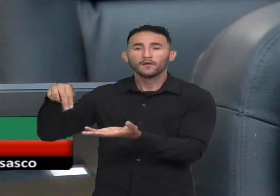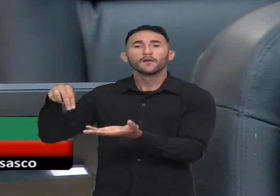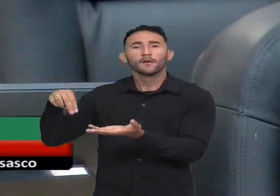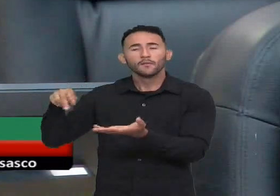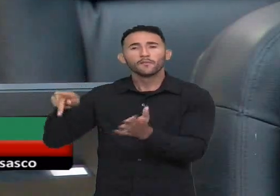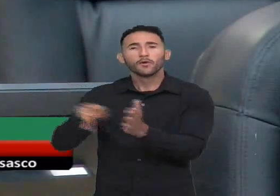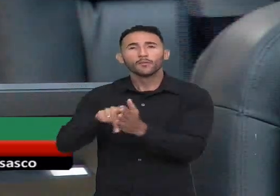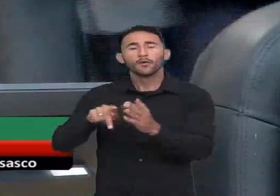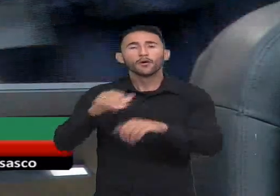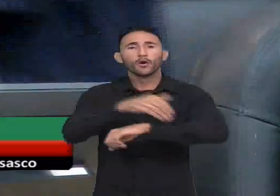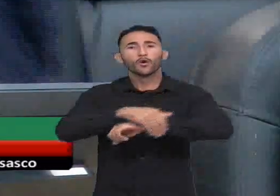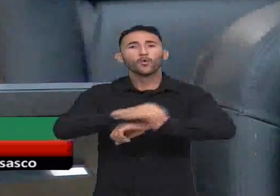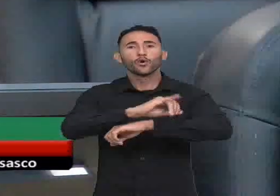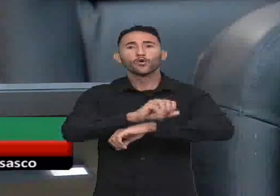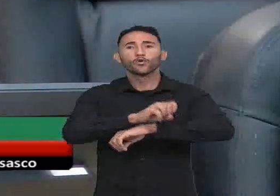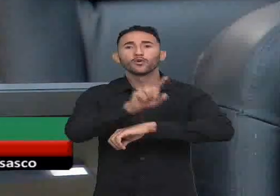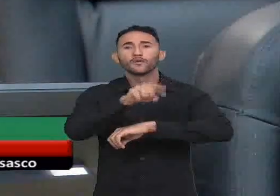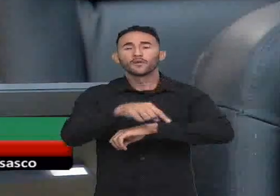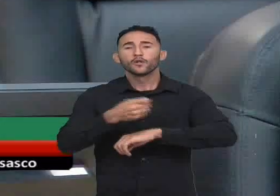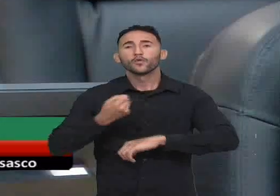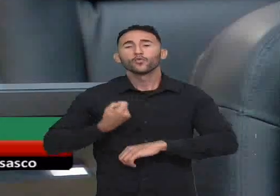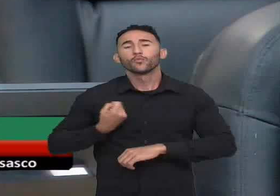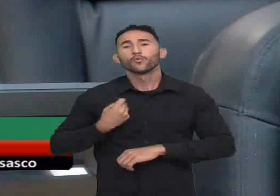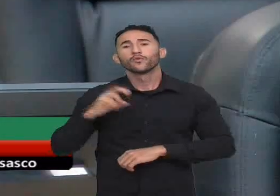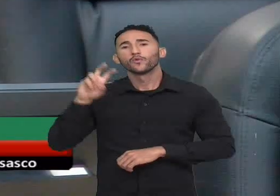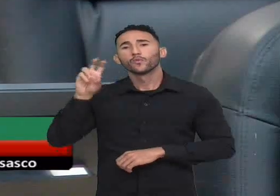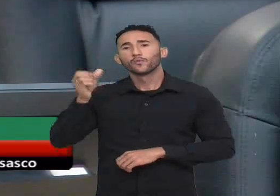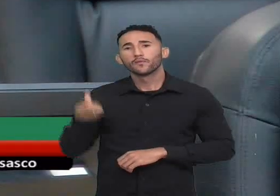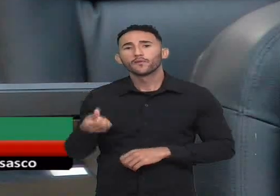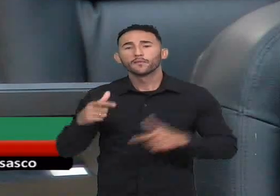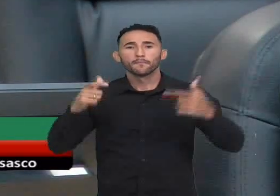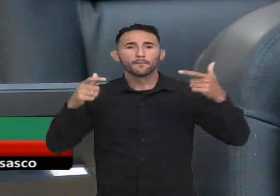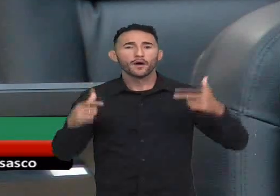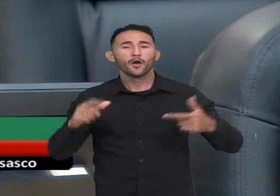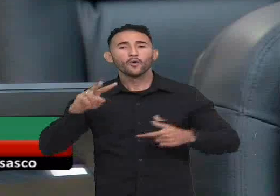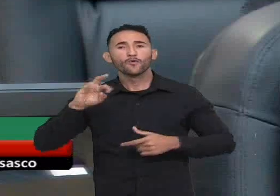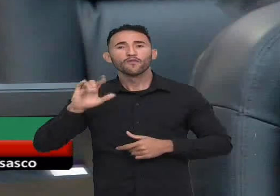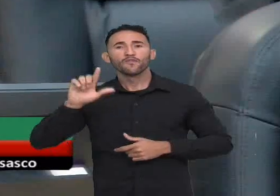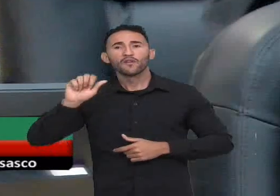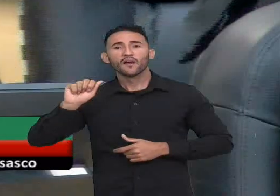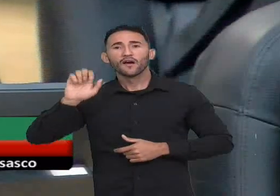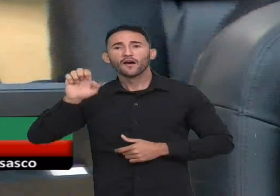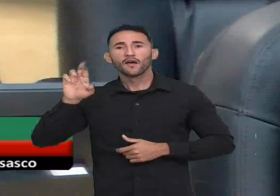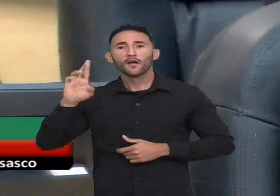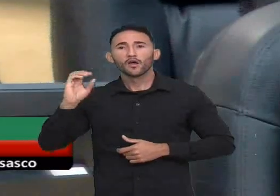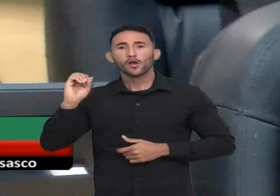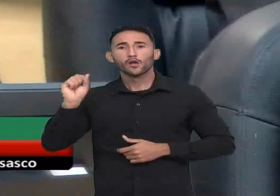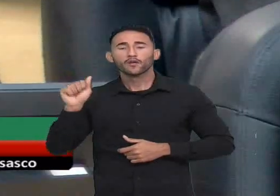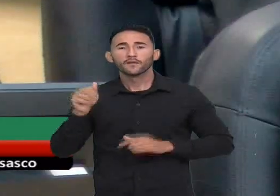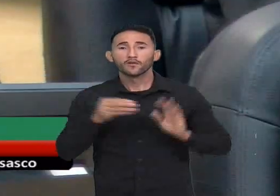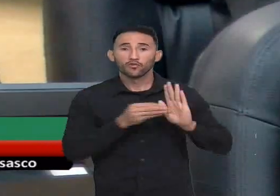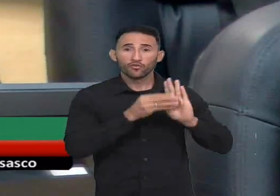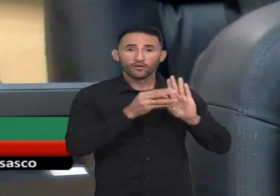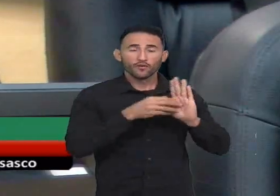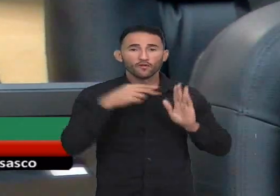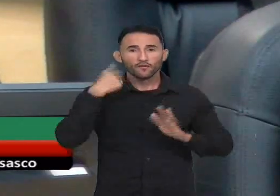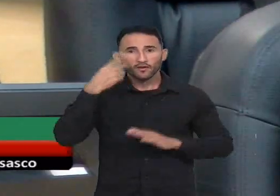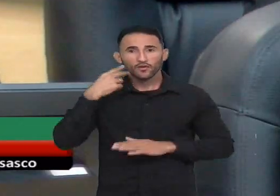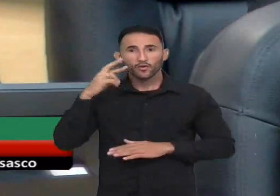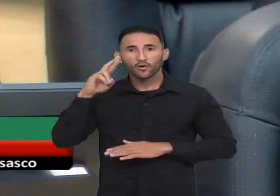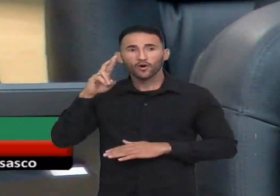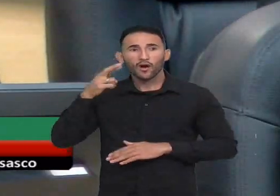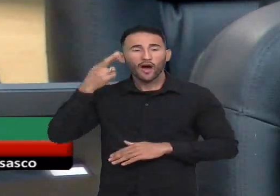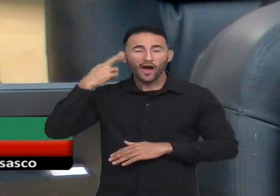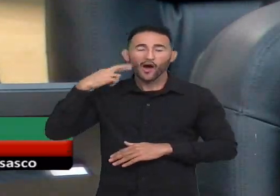José Altair Martins, número 56, bairro Vila Airosa. Indicação do nobre vereador Ralph